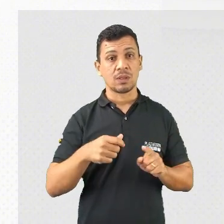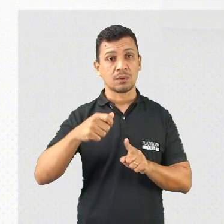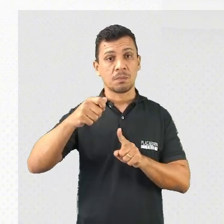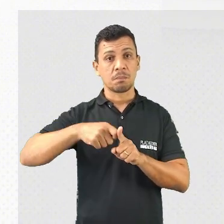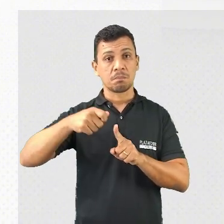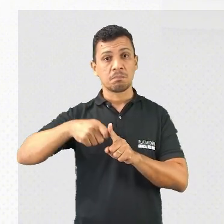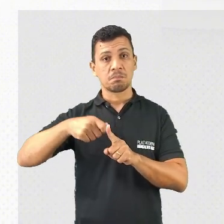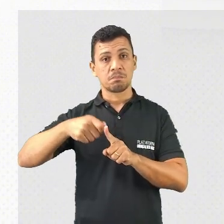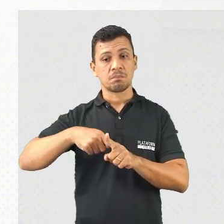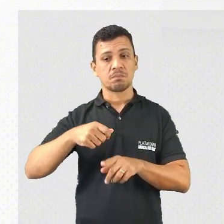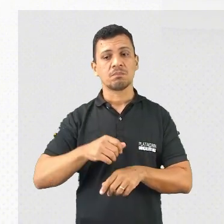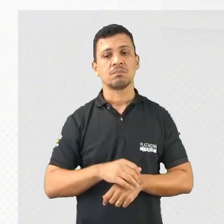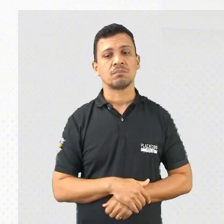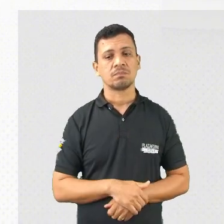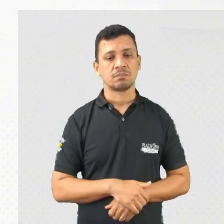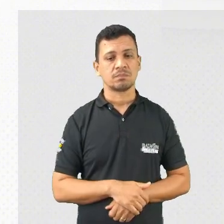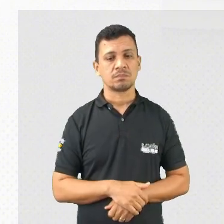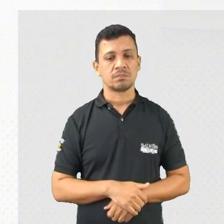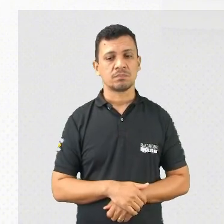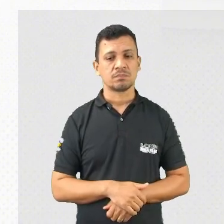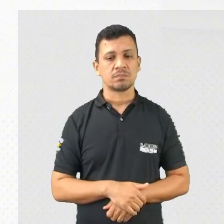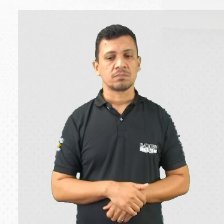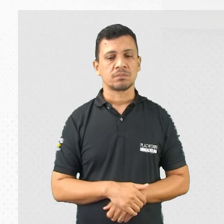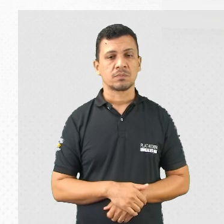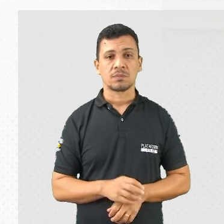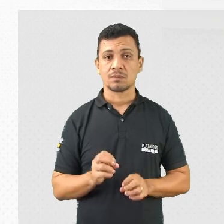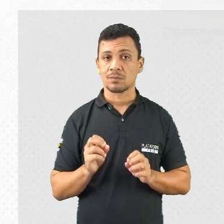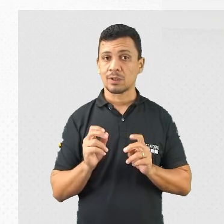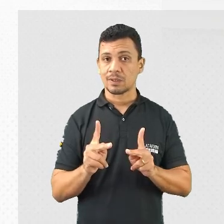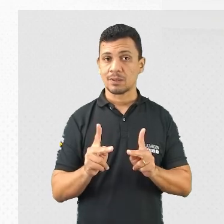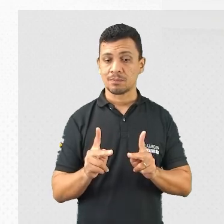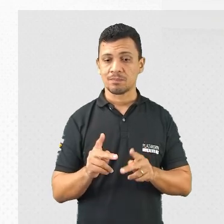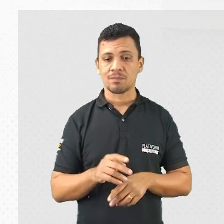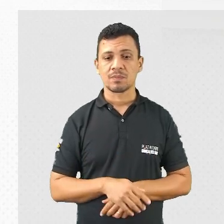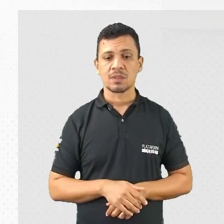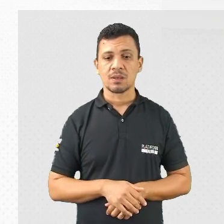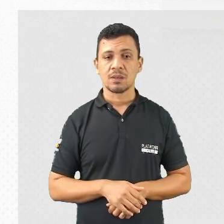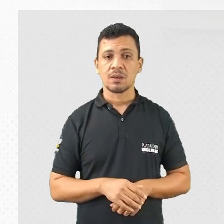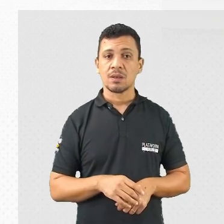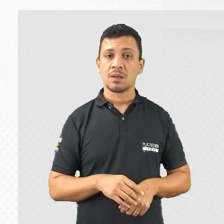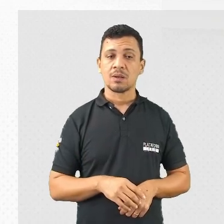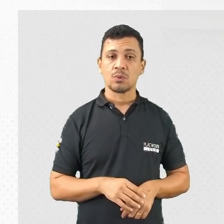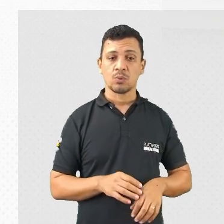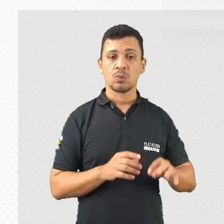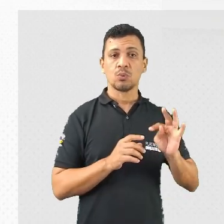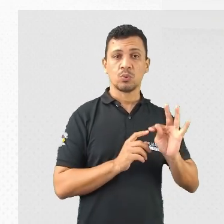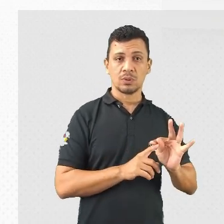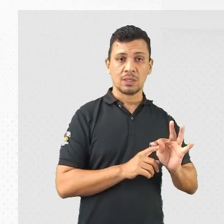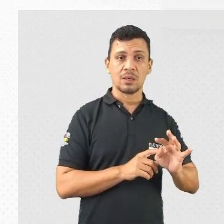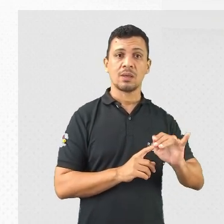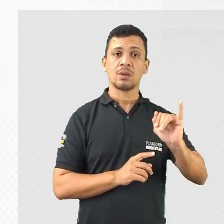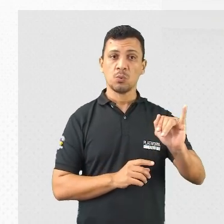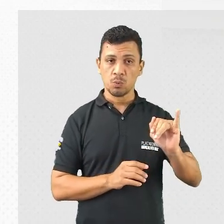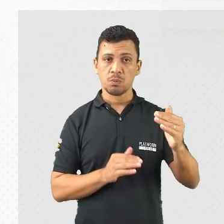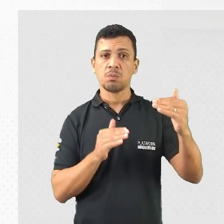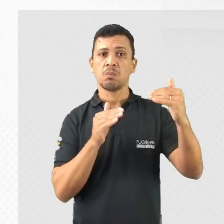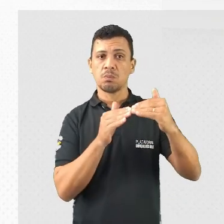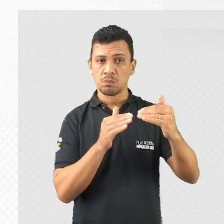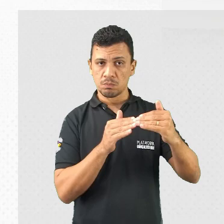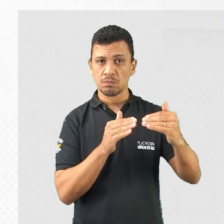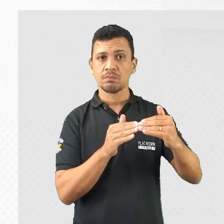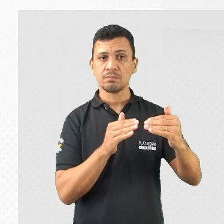meses. 24 meses. Beleza, perceba que o tempo e a taxa, elas estão alinhados. Você tem uma